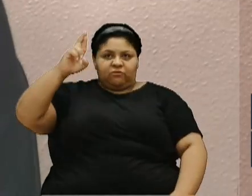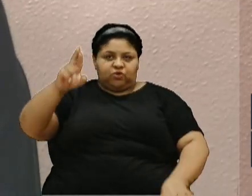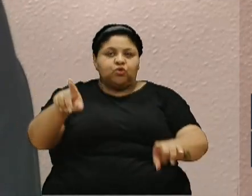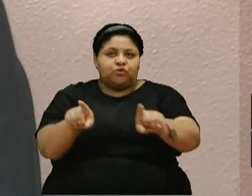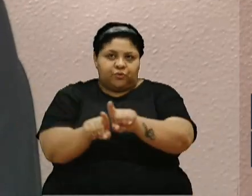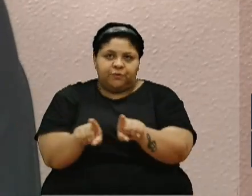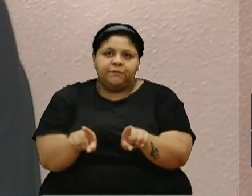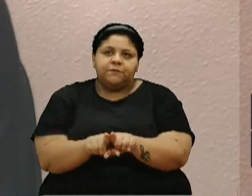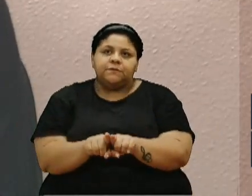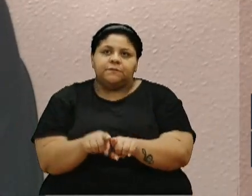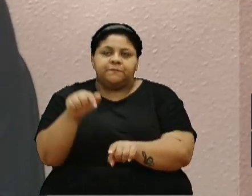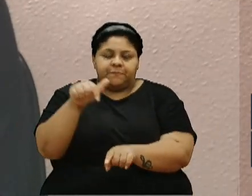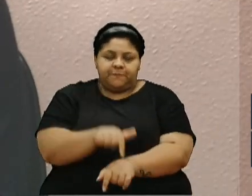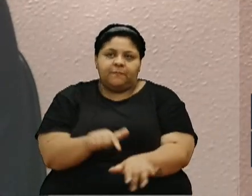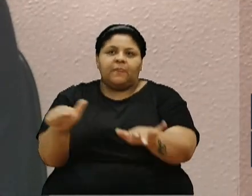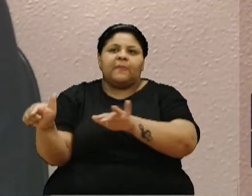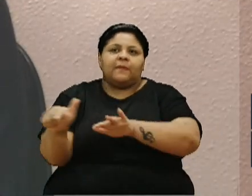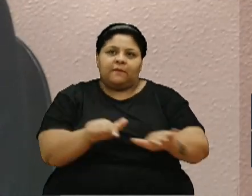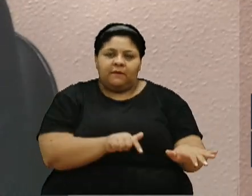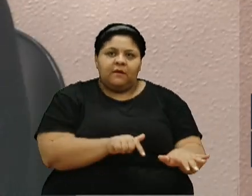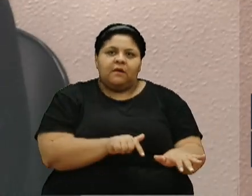idealizadores dessa semana.